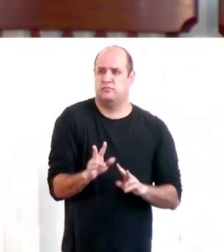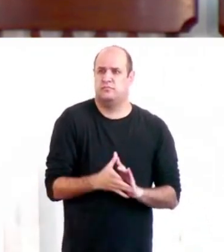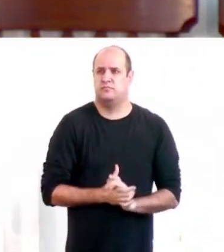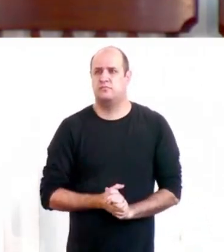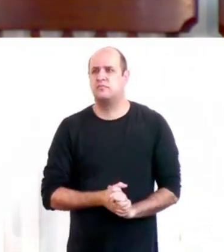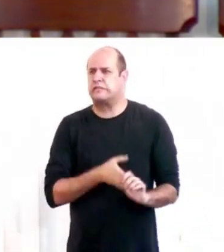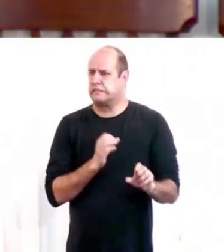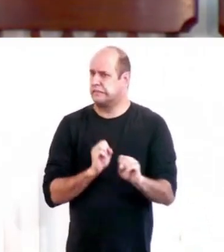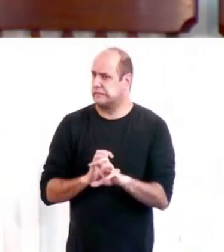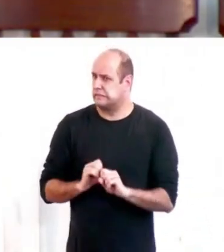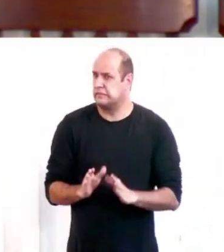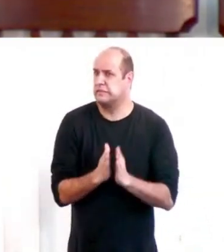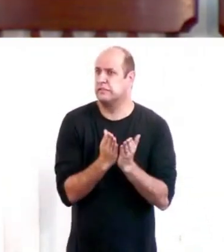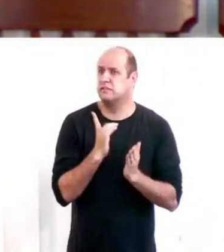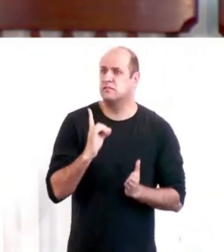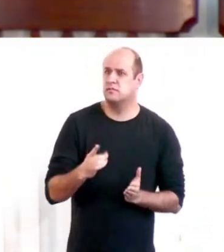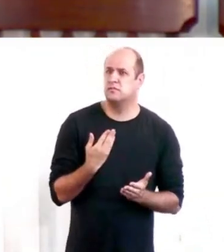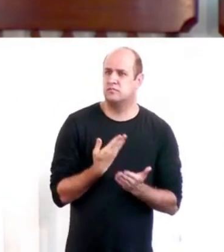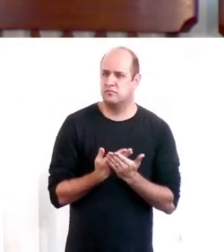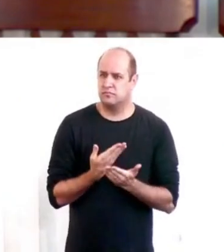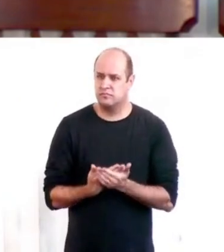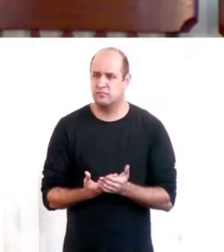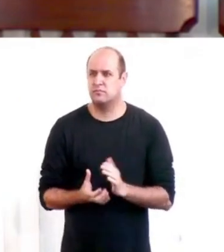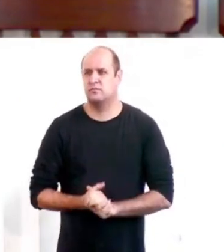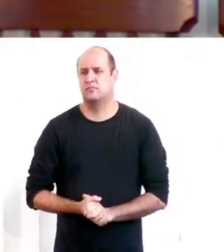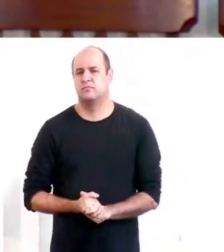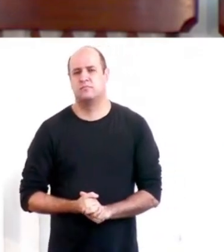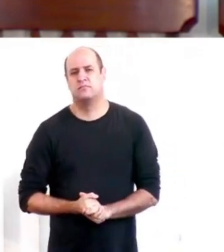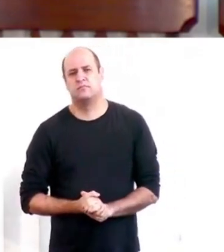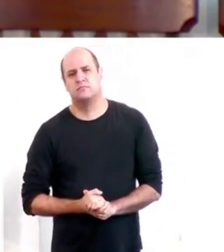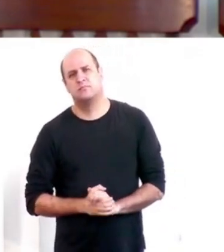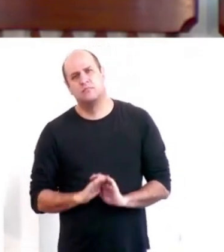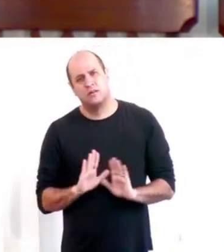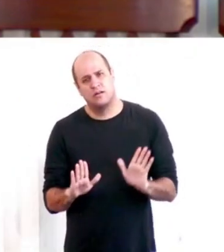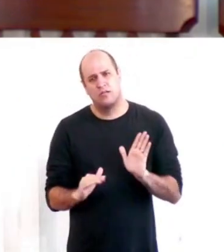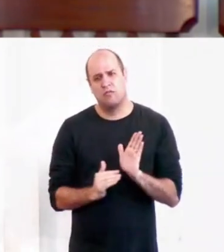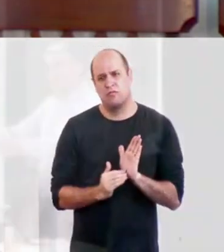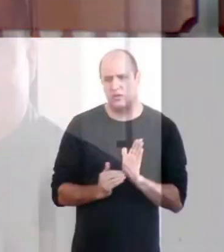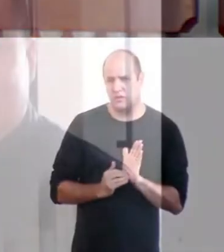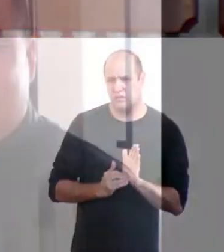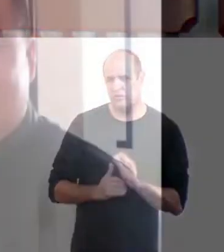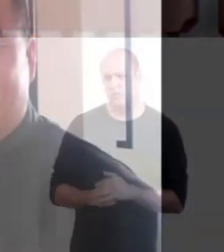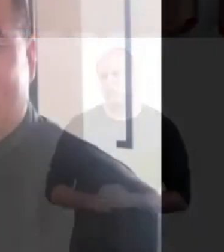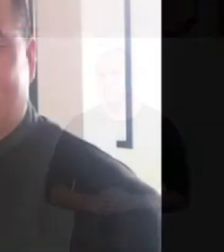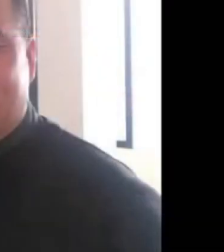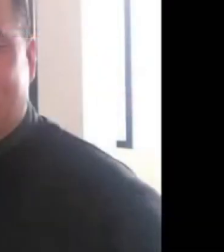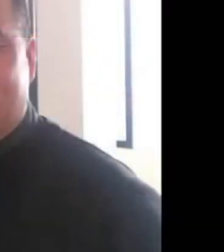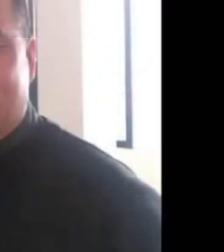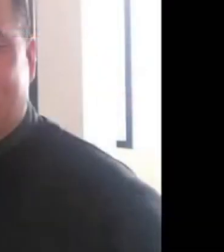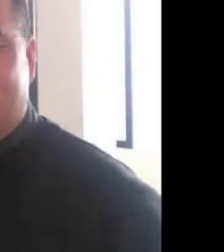estudo bíblico, mas eu não posso terminar essa mensagem